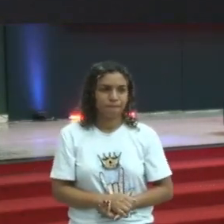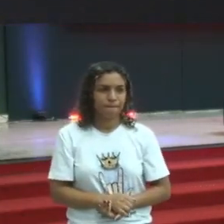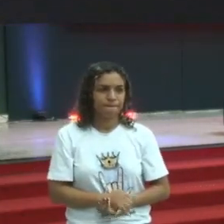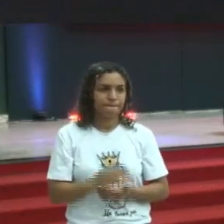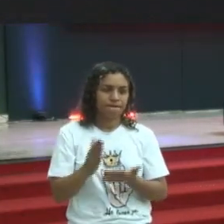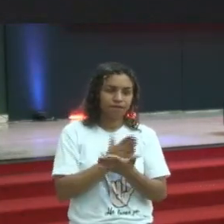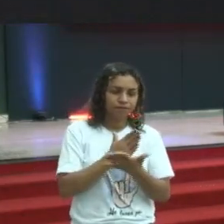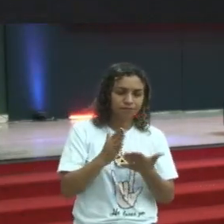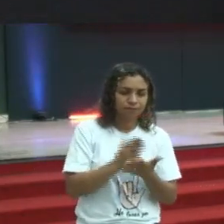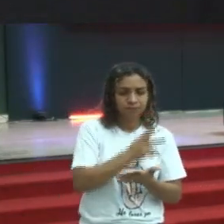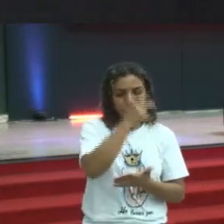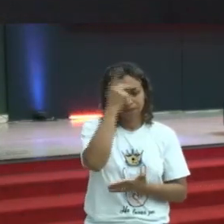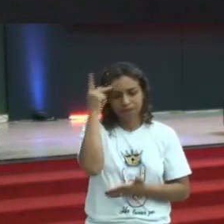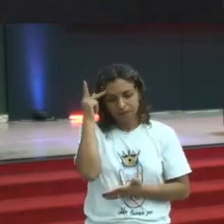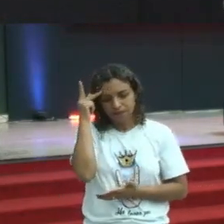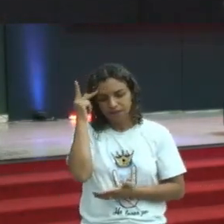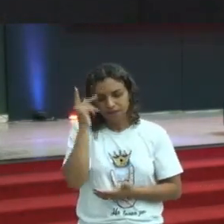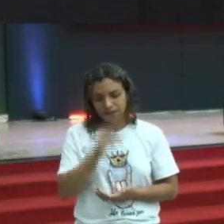Algumas pessoas